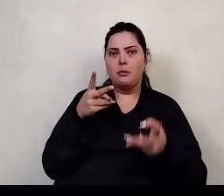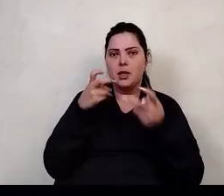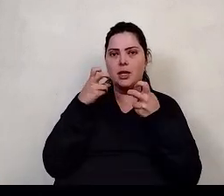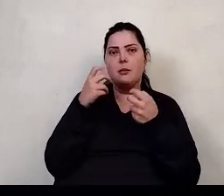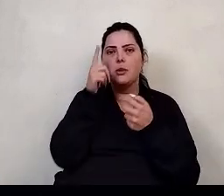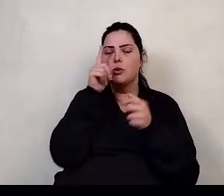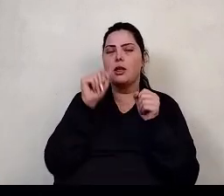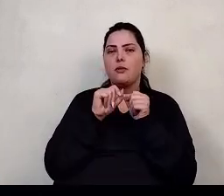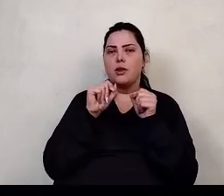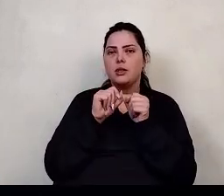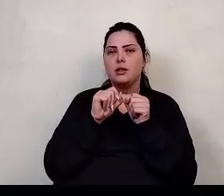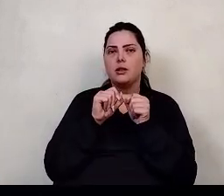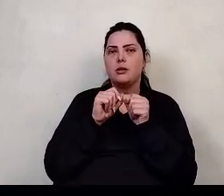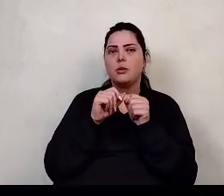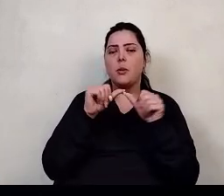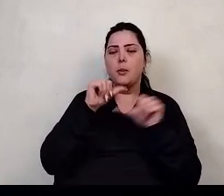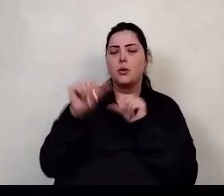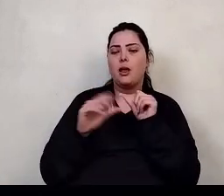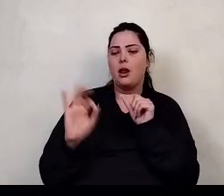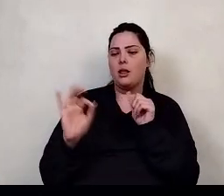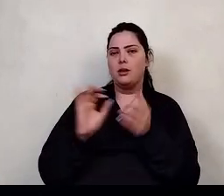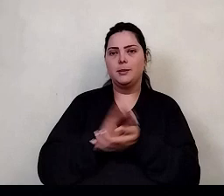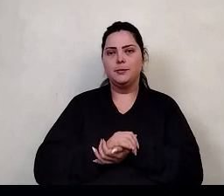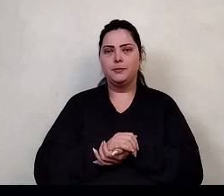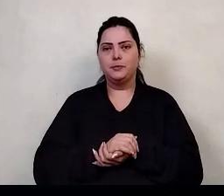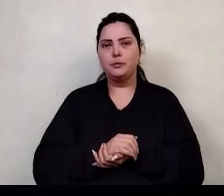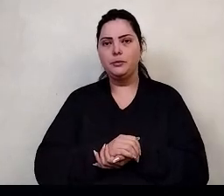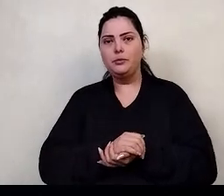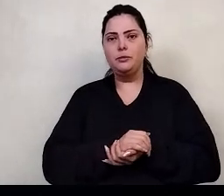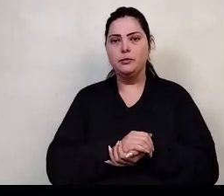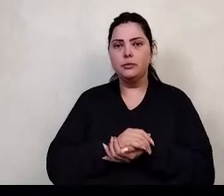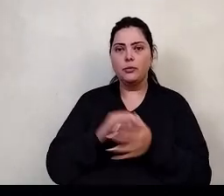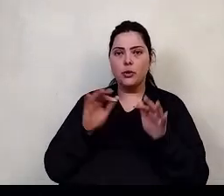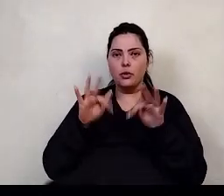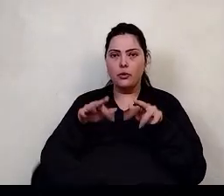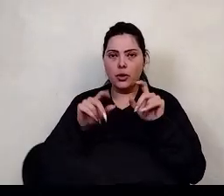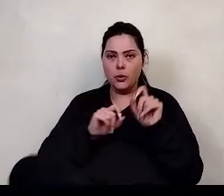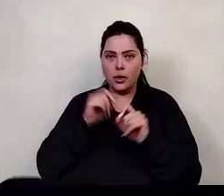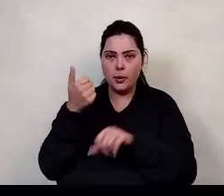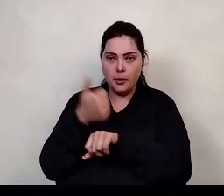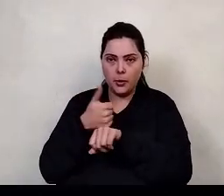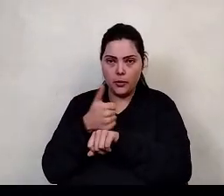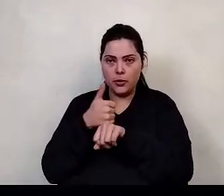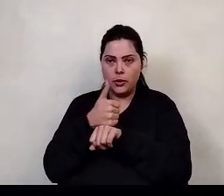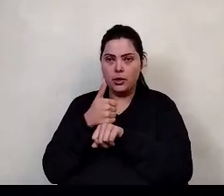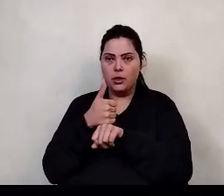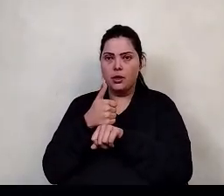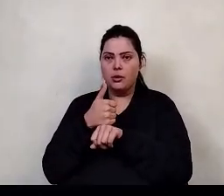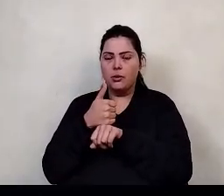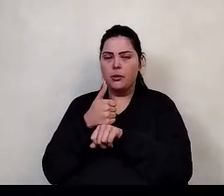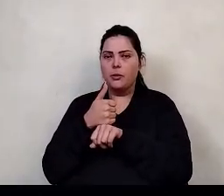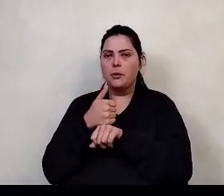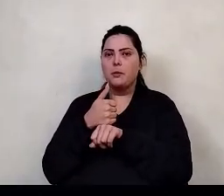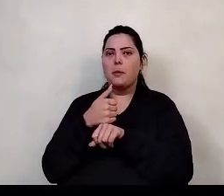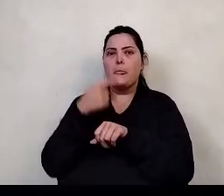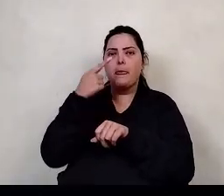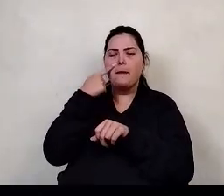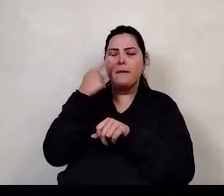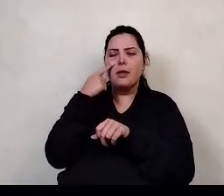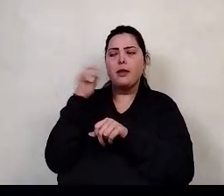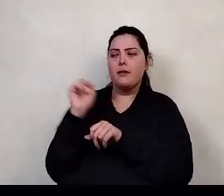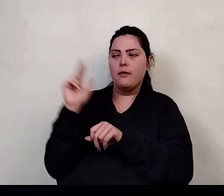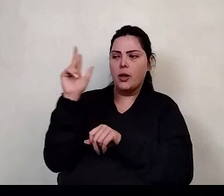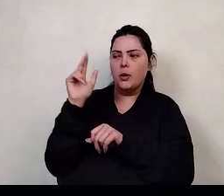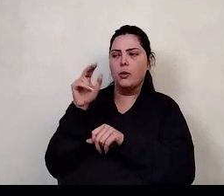você não está mudando nada no seu cenário. E por fim, tem profissionais que já dizem, pô, a gente enxerga os valores, a gente já